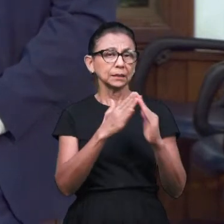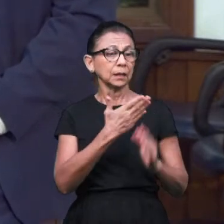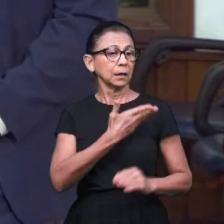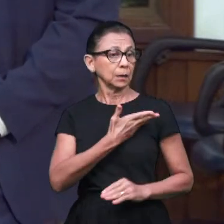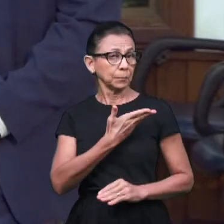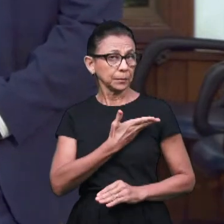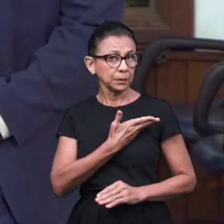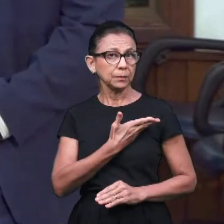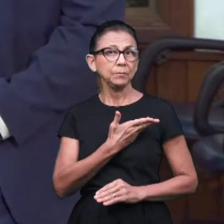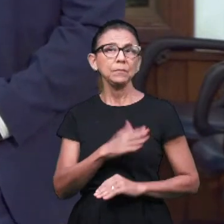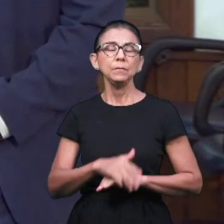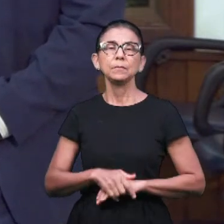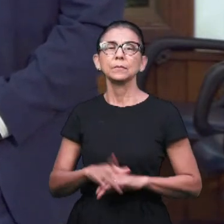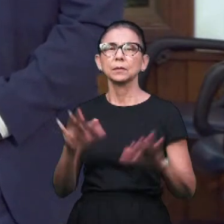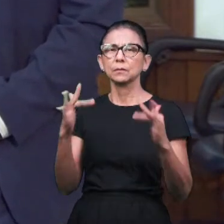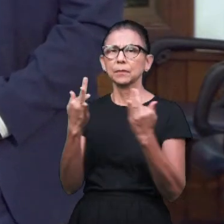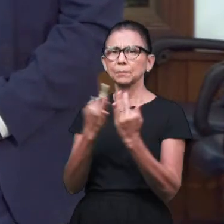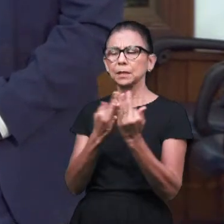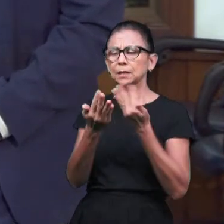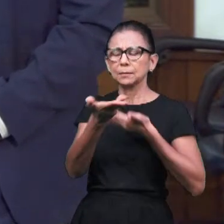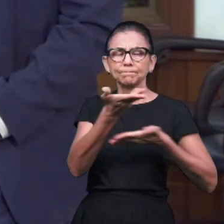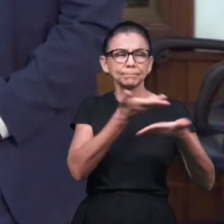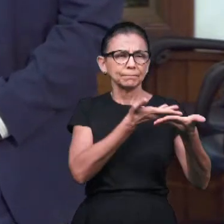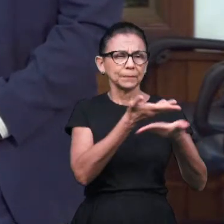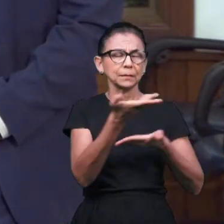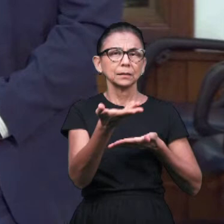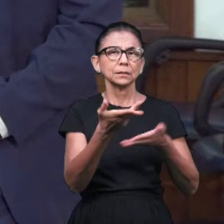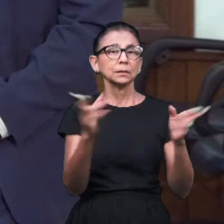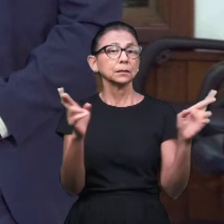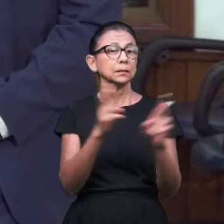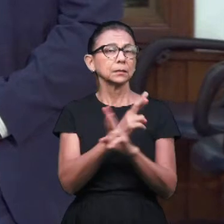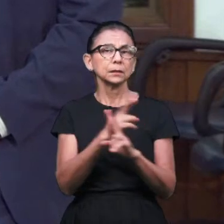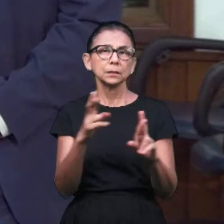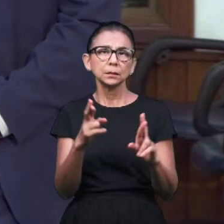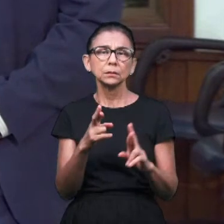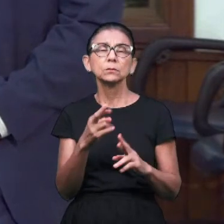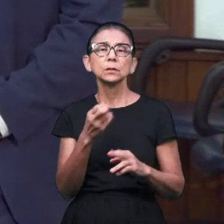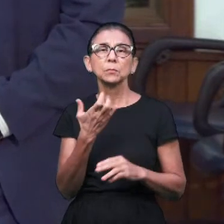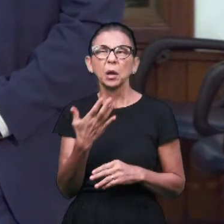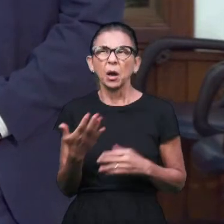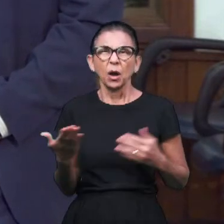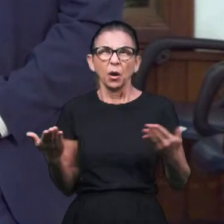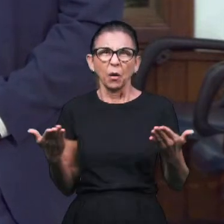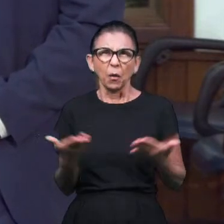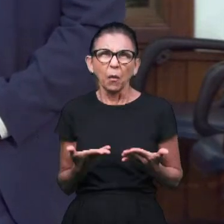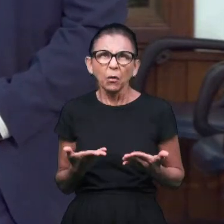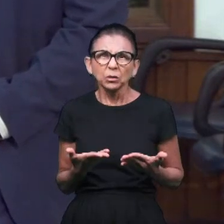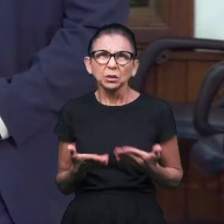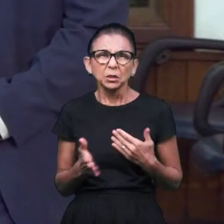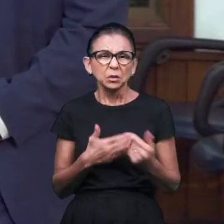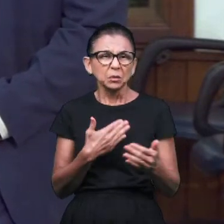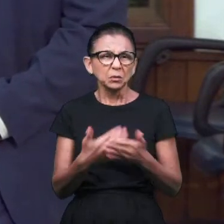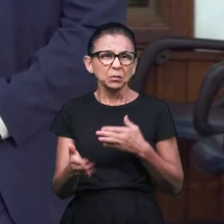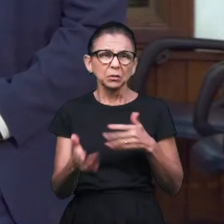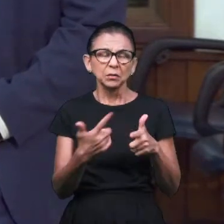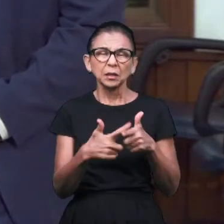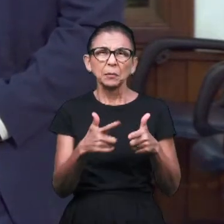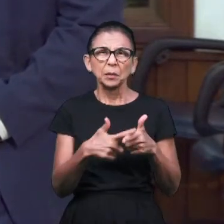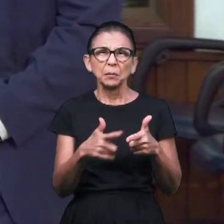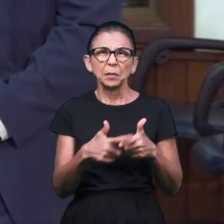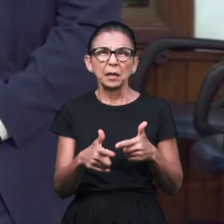ou a família, a esposa. Os relacionamentos eram mais duradouros, né? Hoje qualquer coisa a pessoa quer. Hoje está parecendo